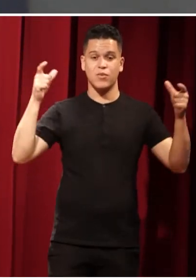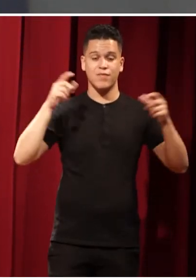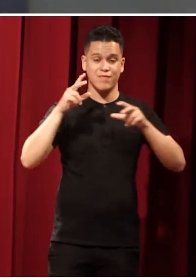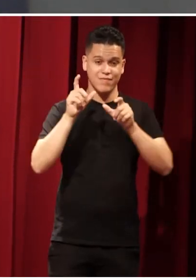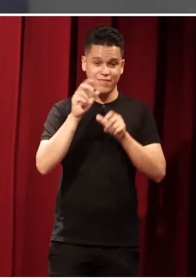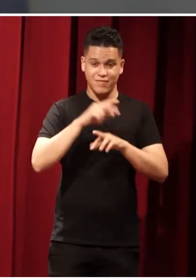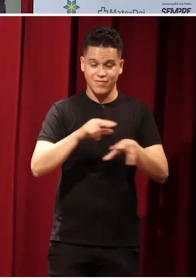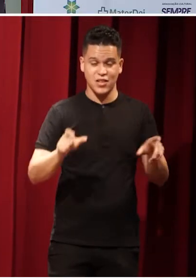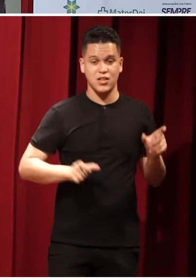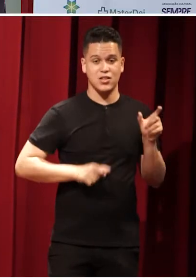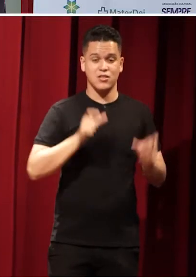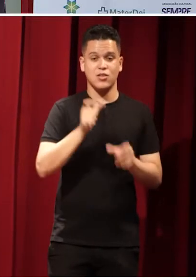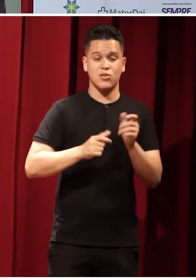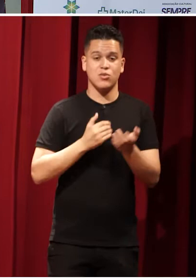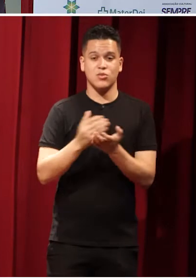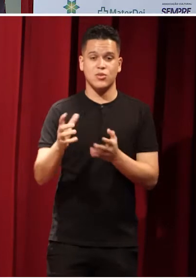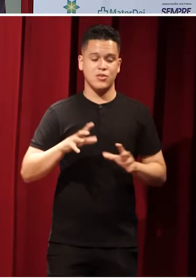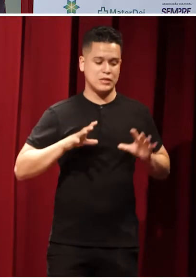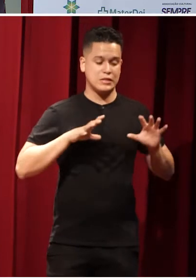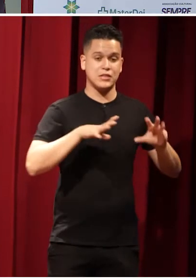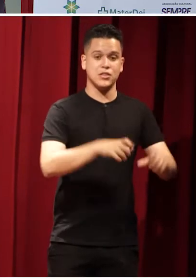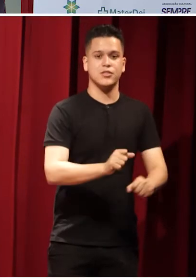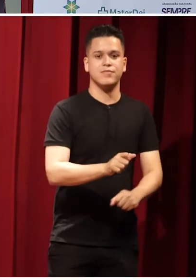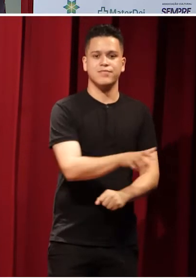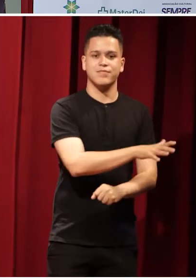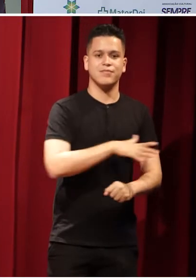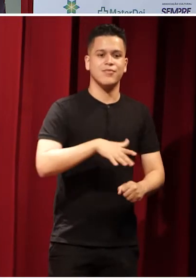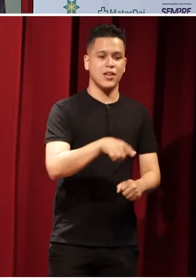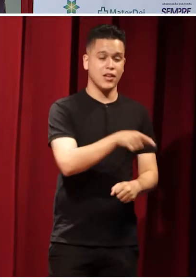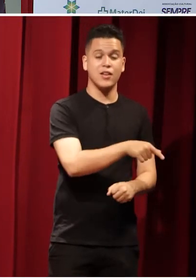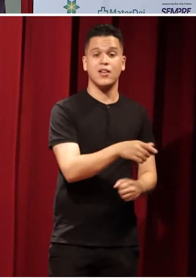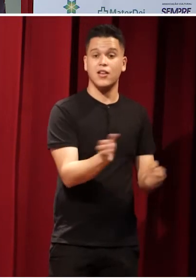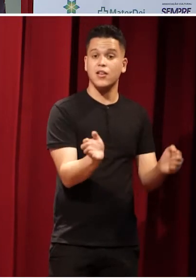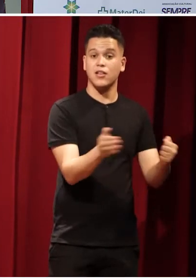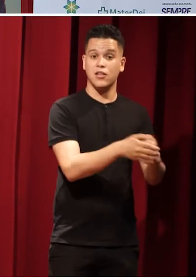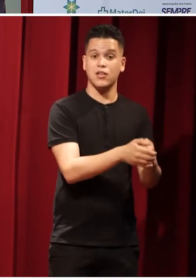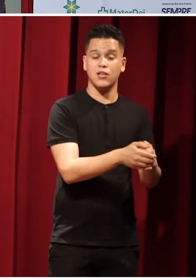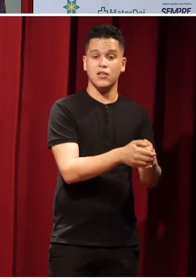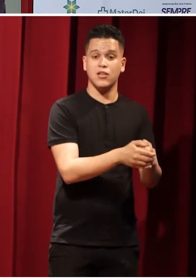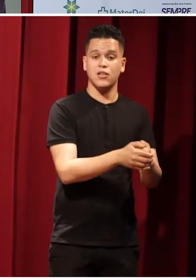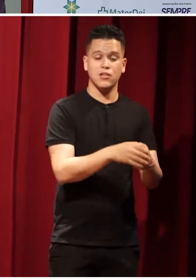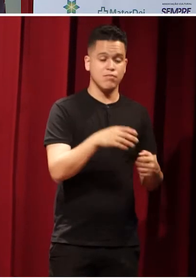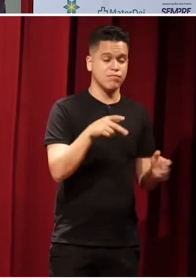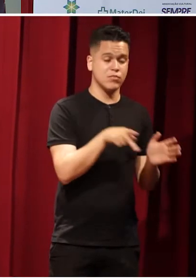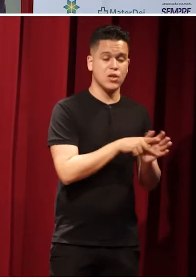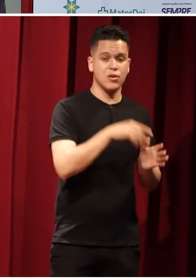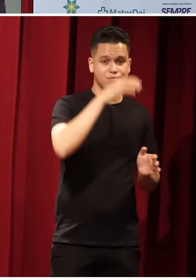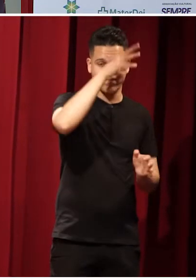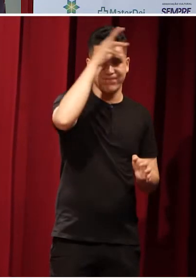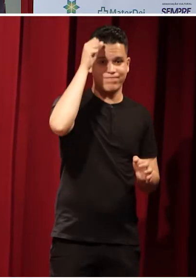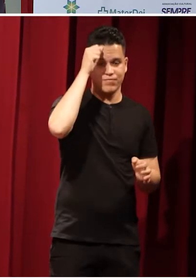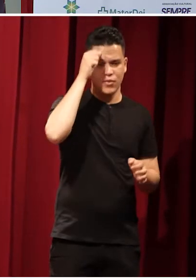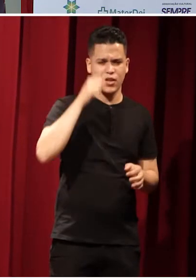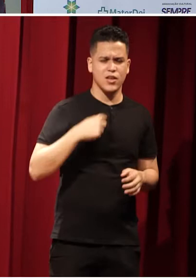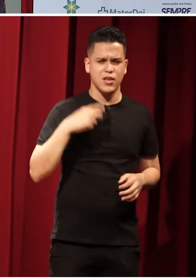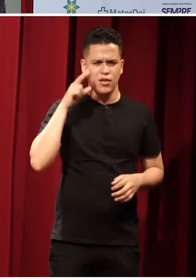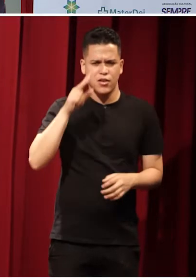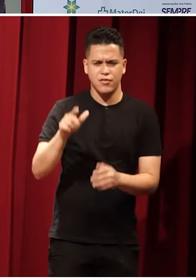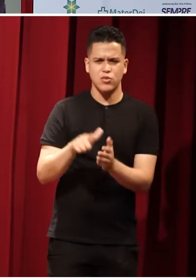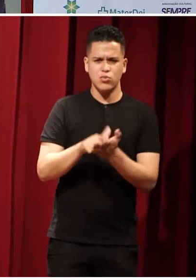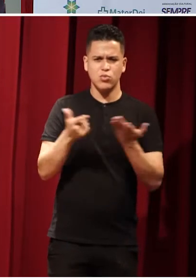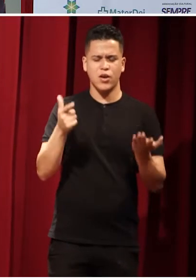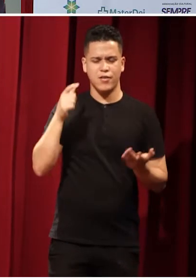reserva extrativista importantíssima que está sendo invadida. Saiu hoje ou ontem no El País uma reportagem